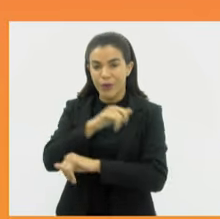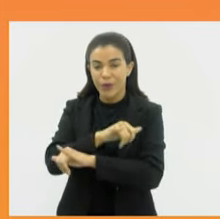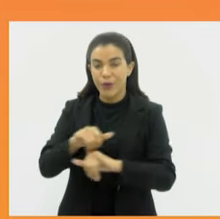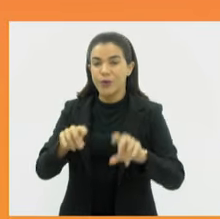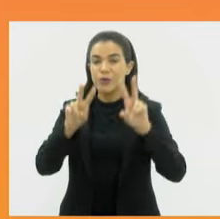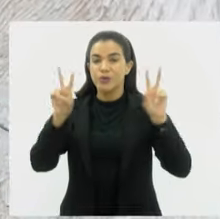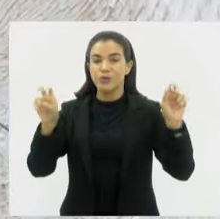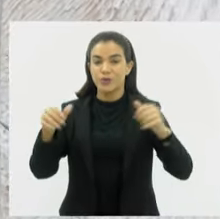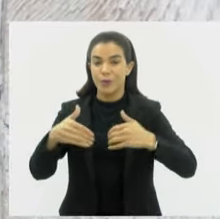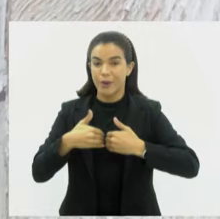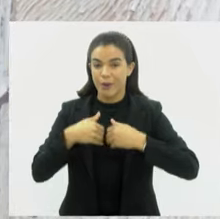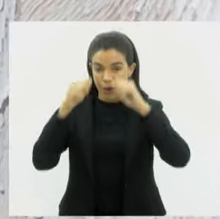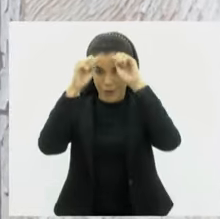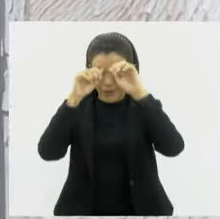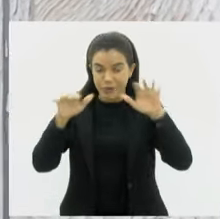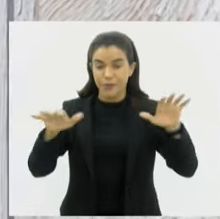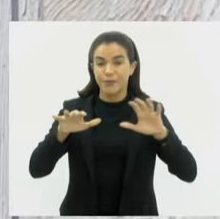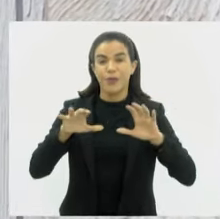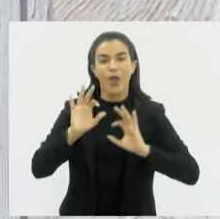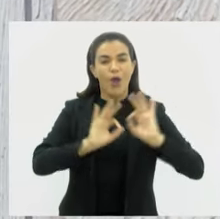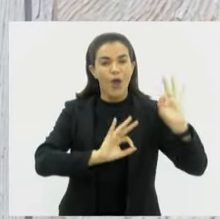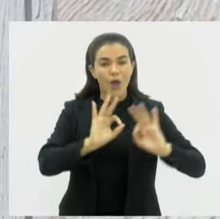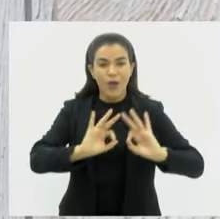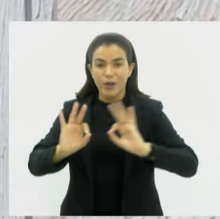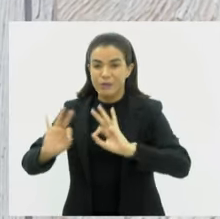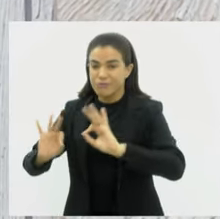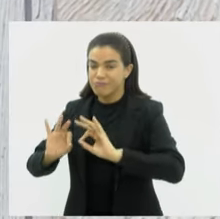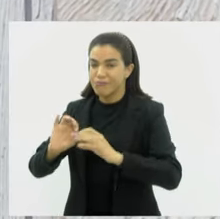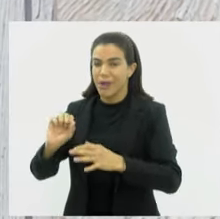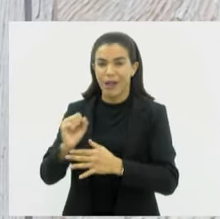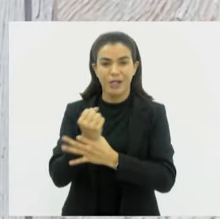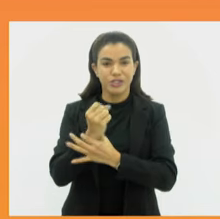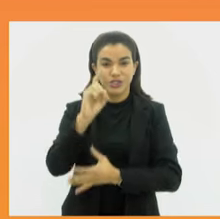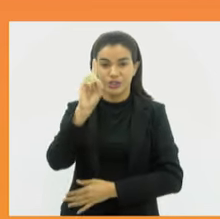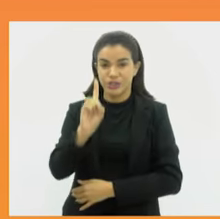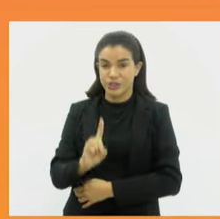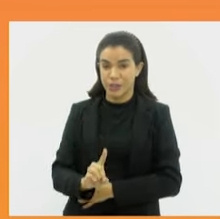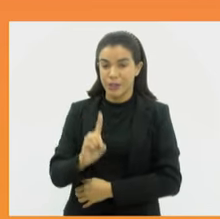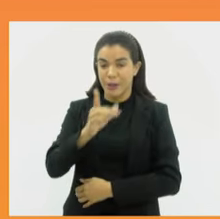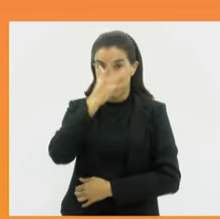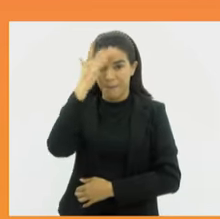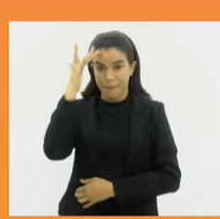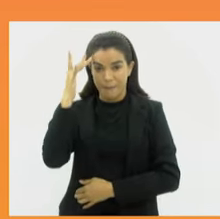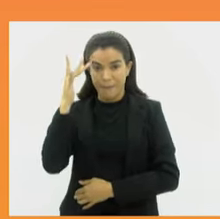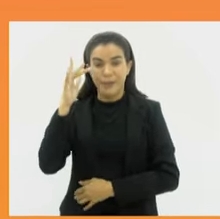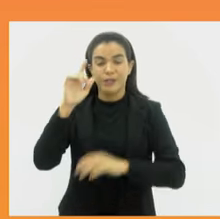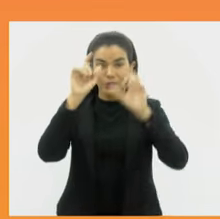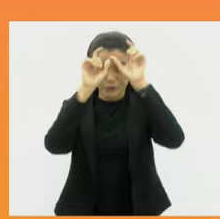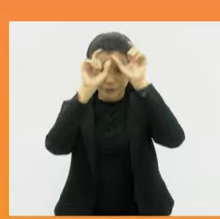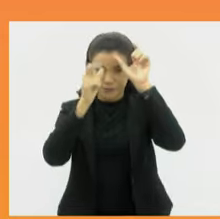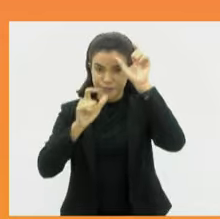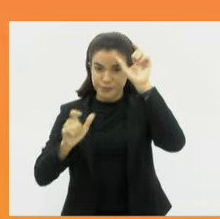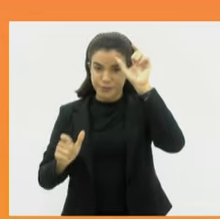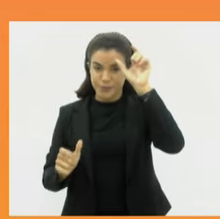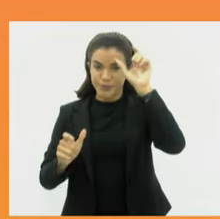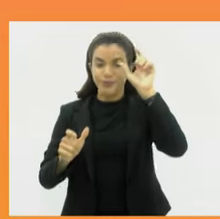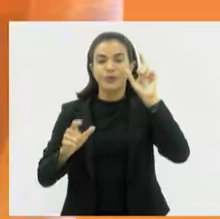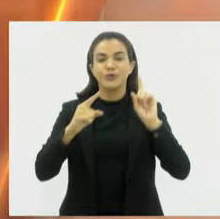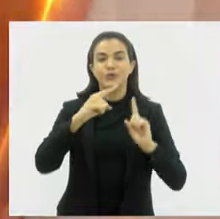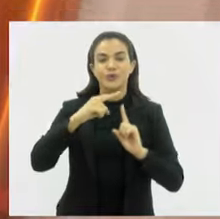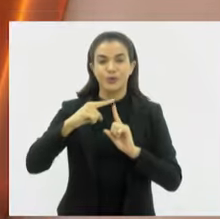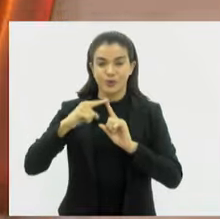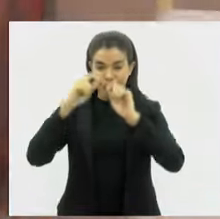sobre o Autismo. Organizações se mobilizam para garantir direitos de pessoas com transtorno do espectro